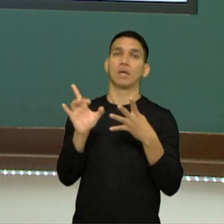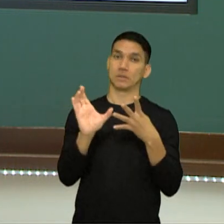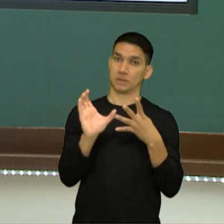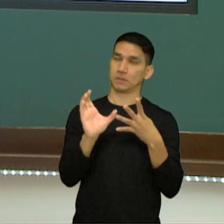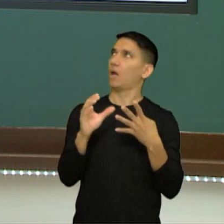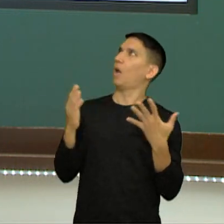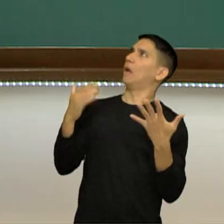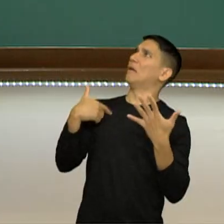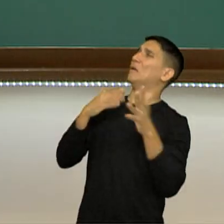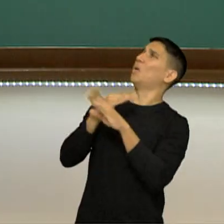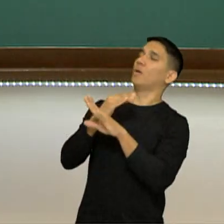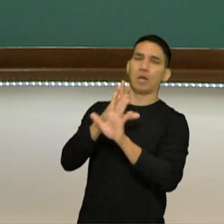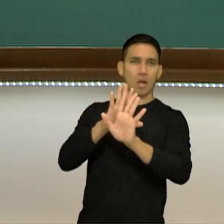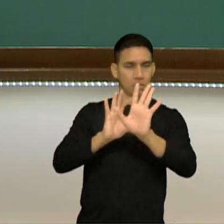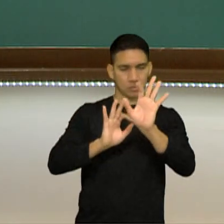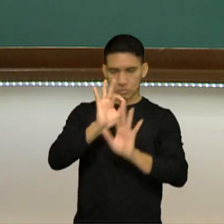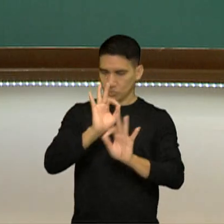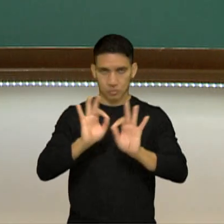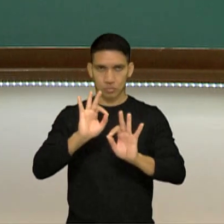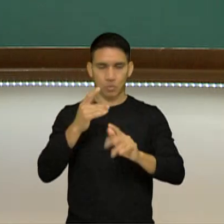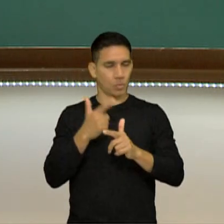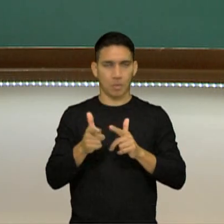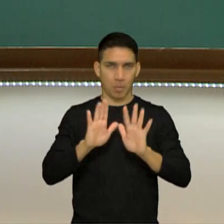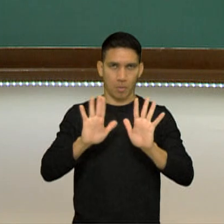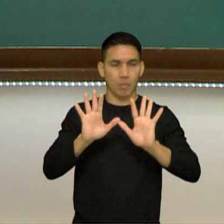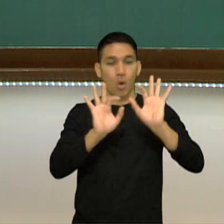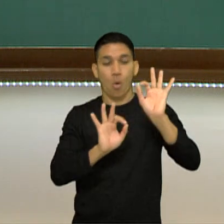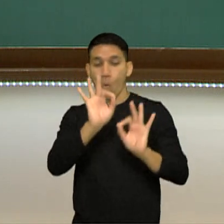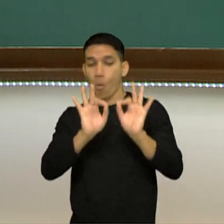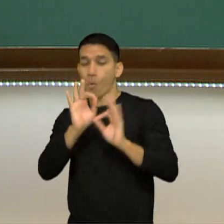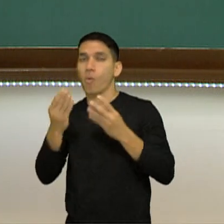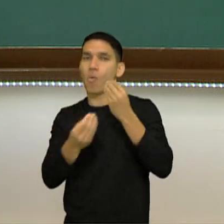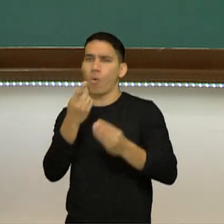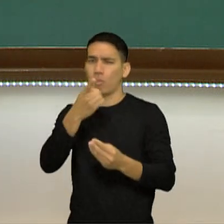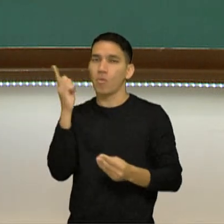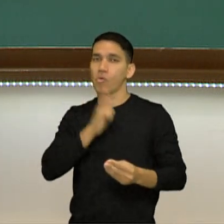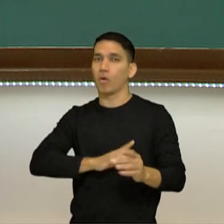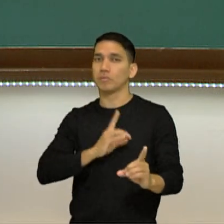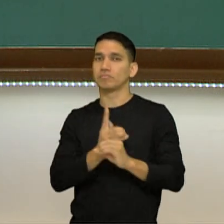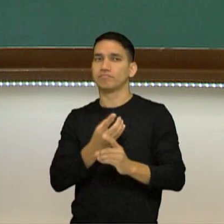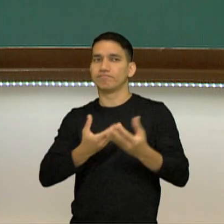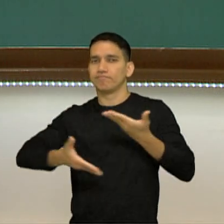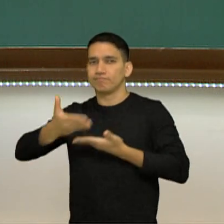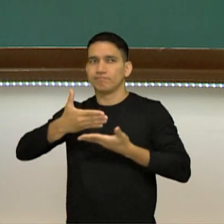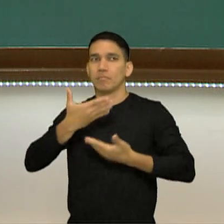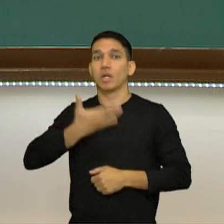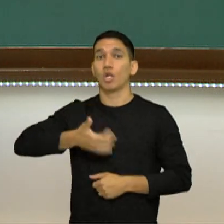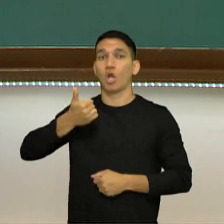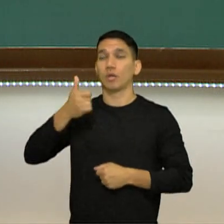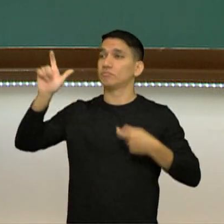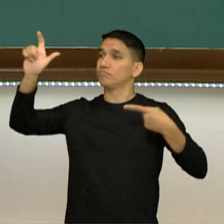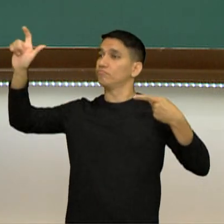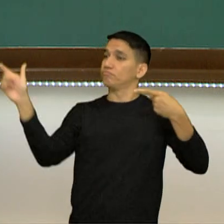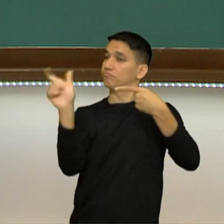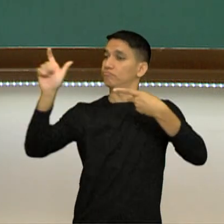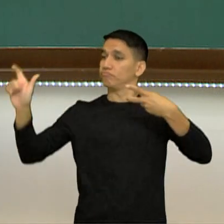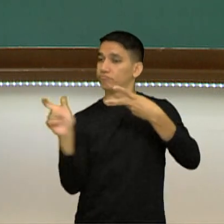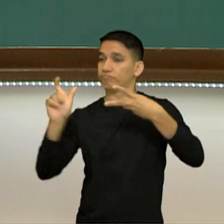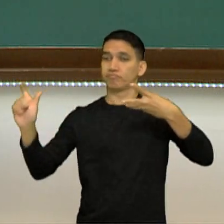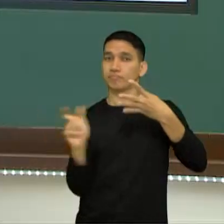O 20a ao quadrado, x ao quadrado, ele vai aonde? A ao quadrado, x ao quadrado, ele vai na letra B. Tá?